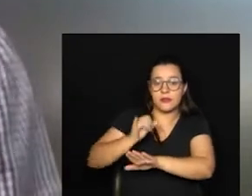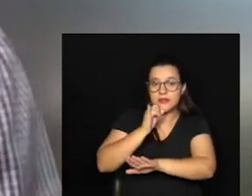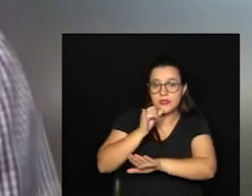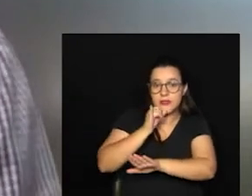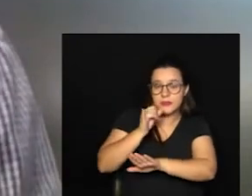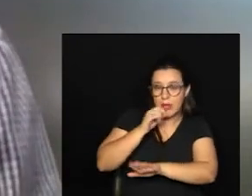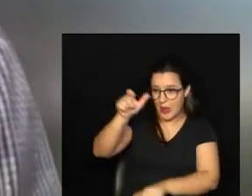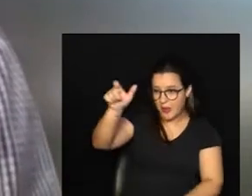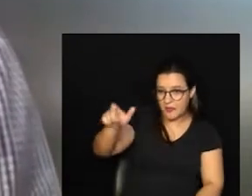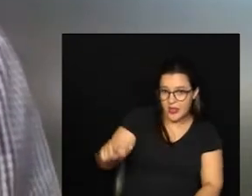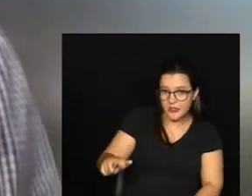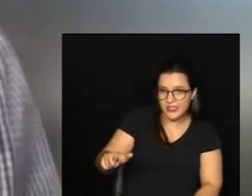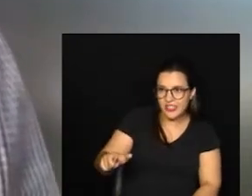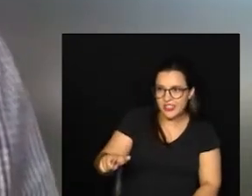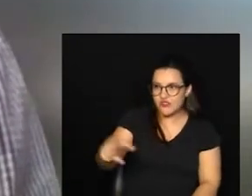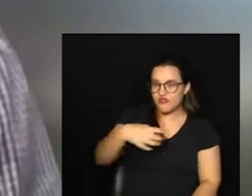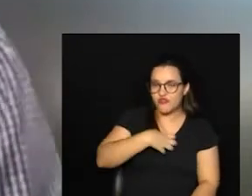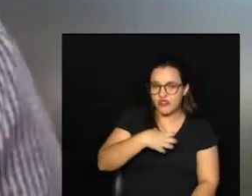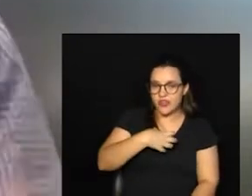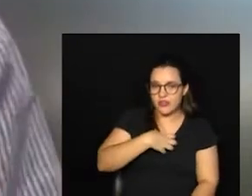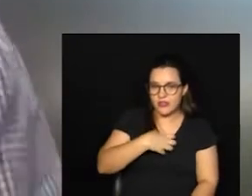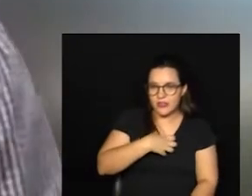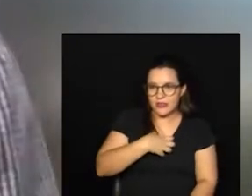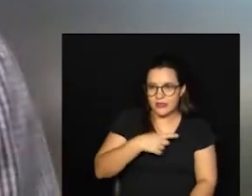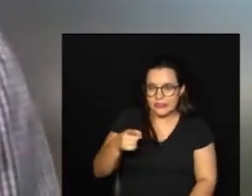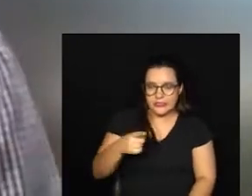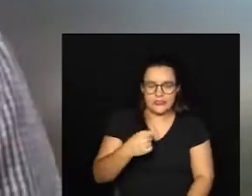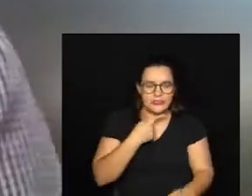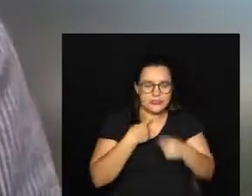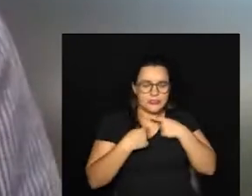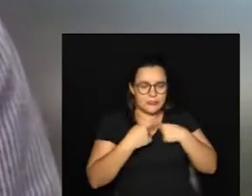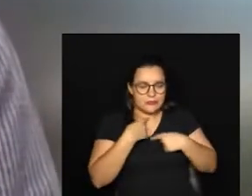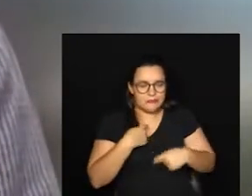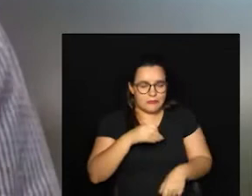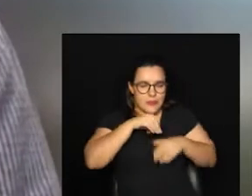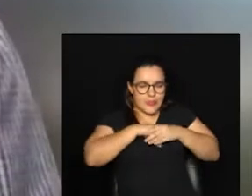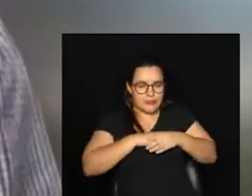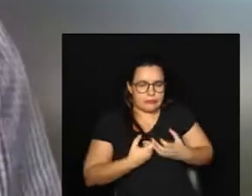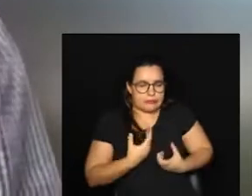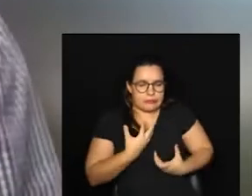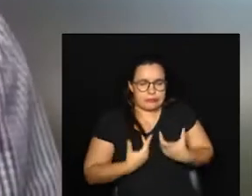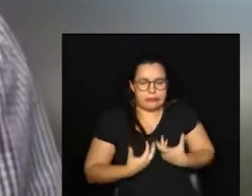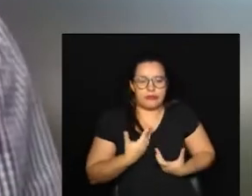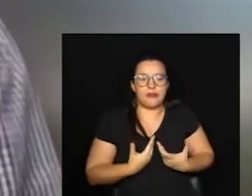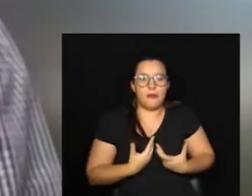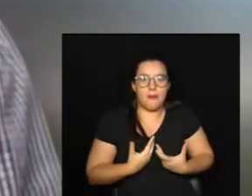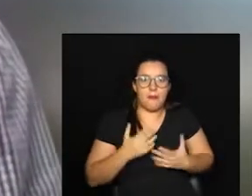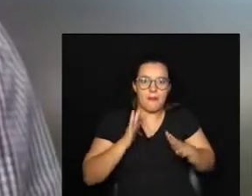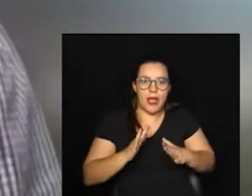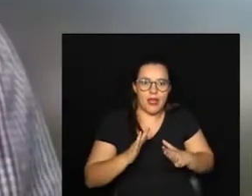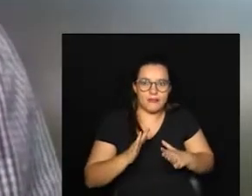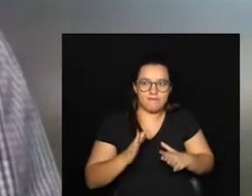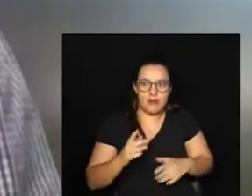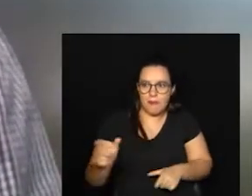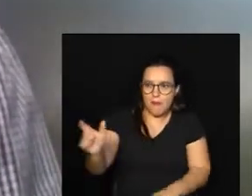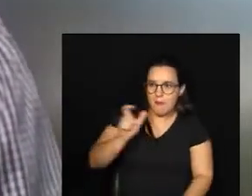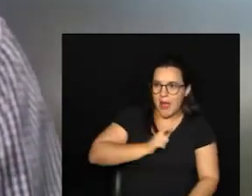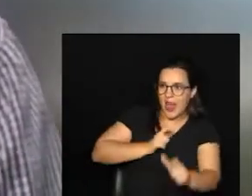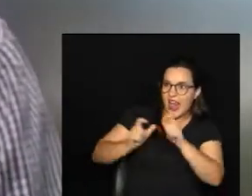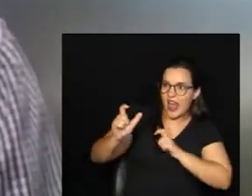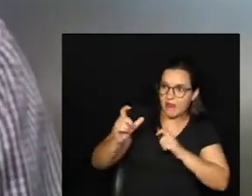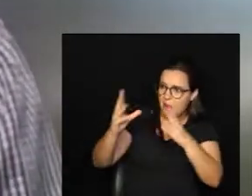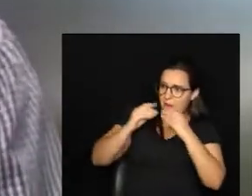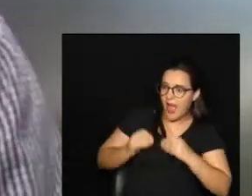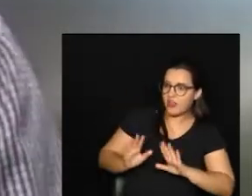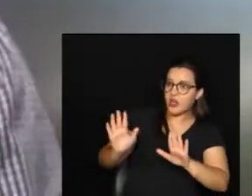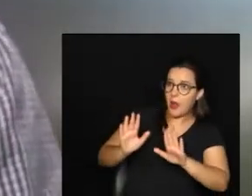uma conduta que tenha por objetivo satisfazer o seu desejo sexual, a sua lascívia, mas sem violência ou grave ameaça. E por que